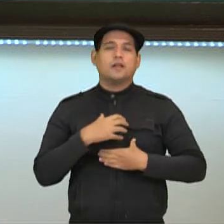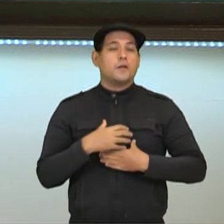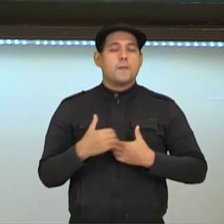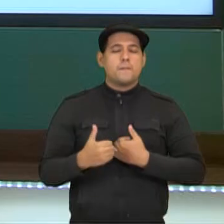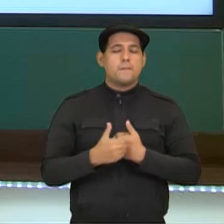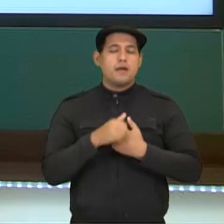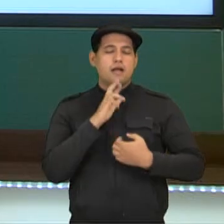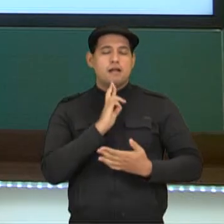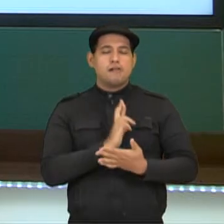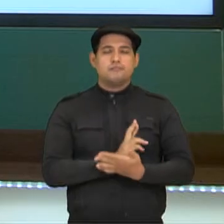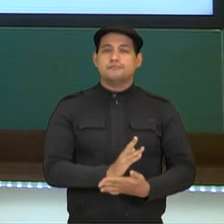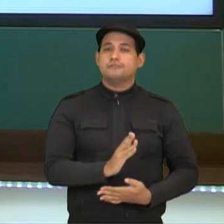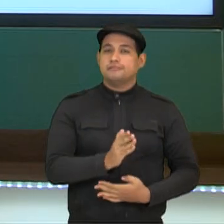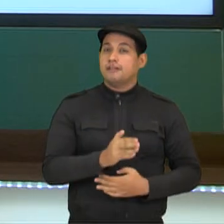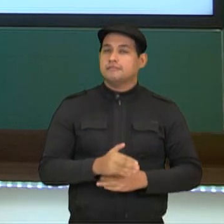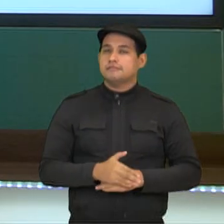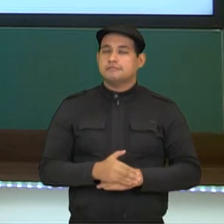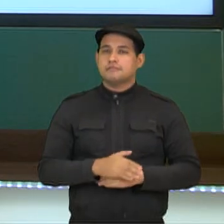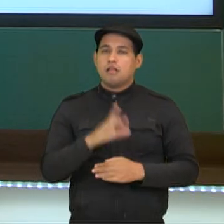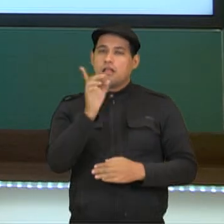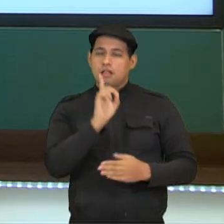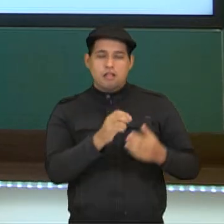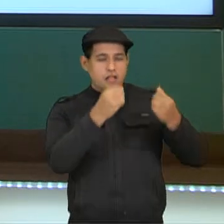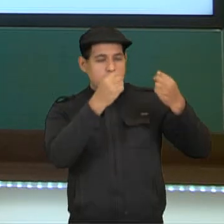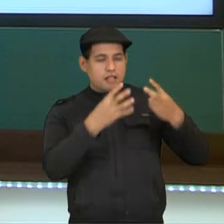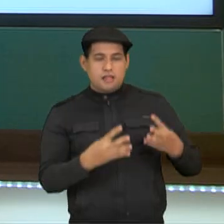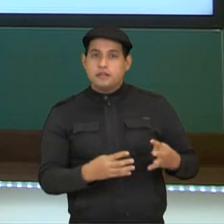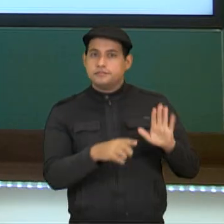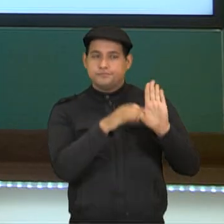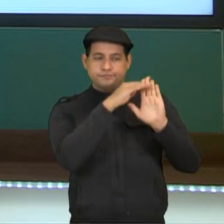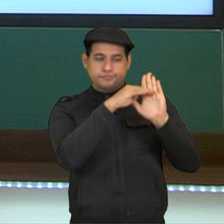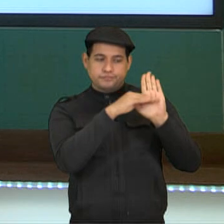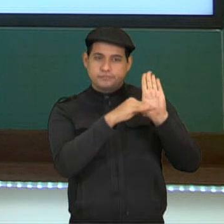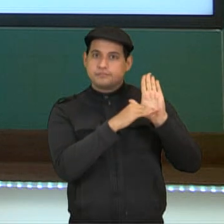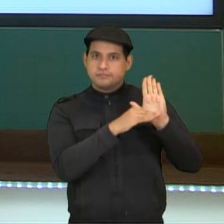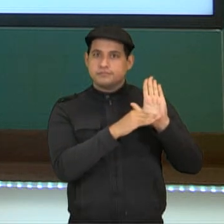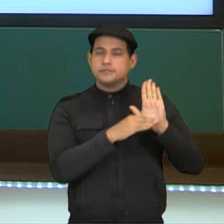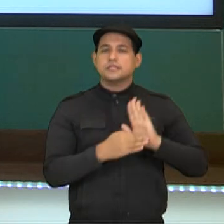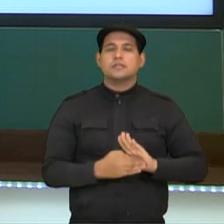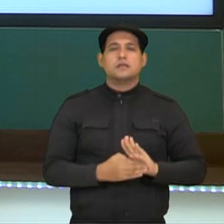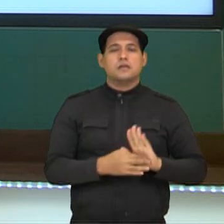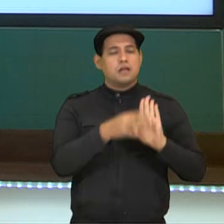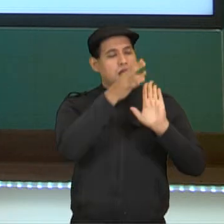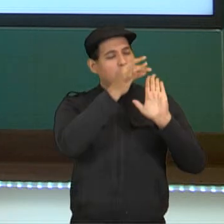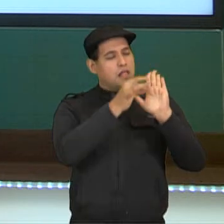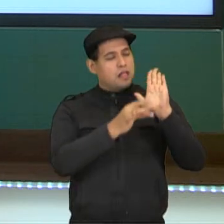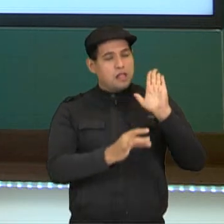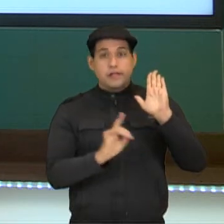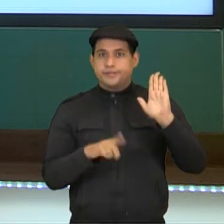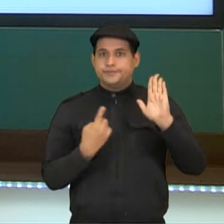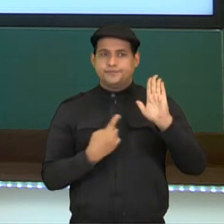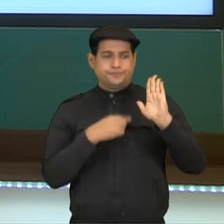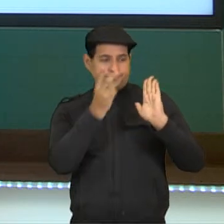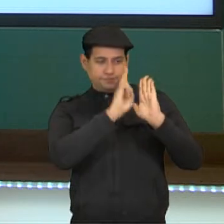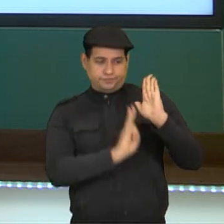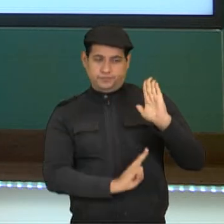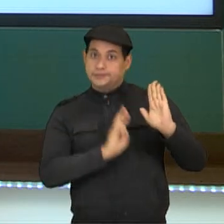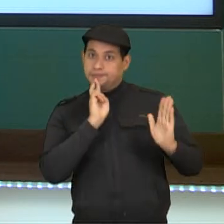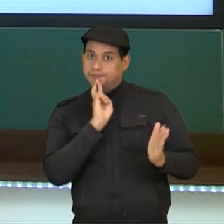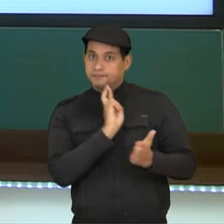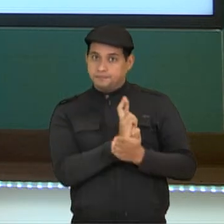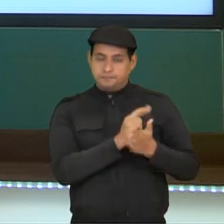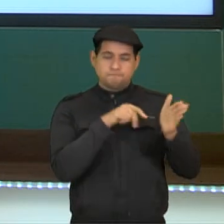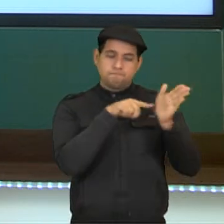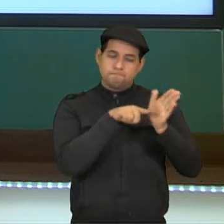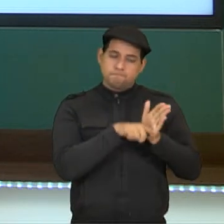próxima às definições aqui, ao que a professora pediu, né? Então, a gente vai responder essas perguntas